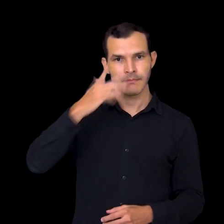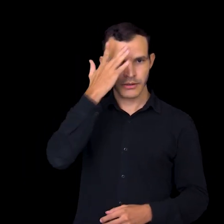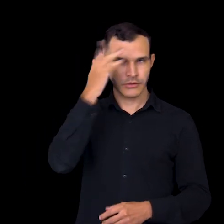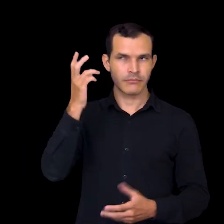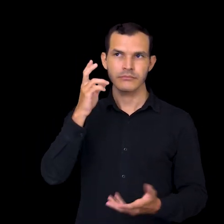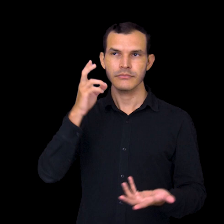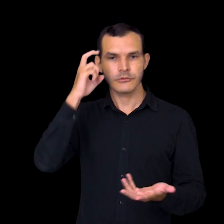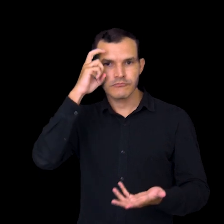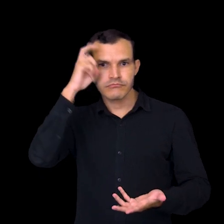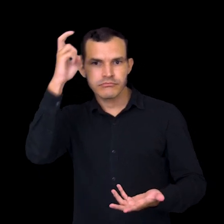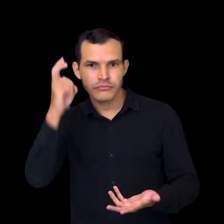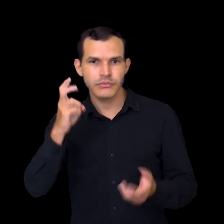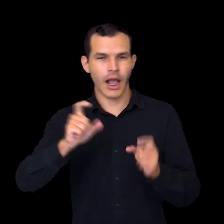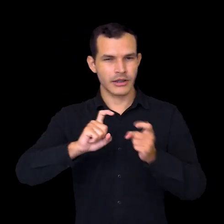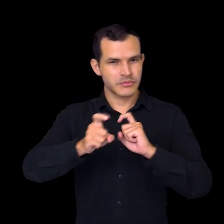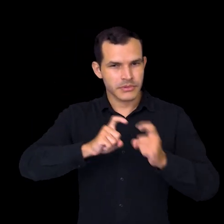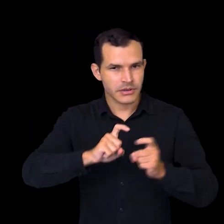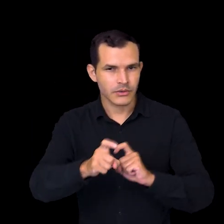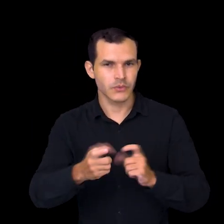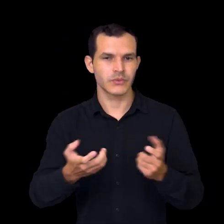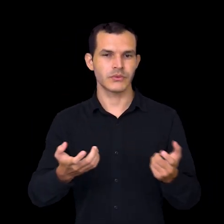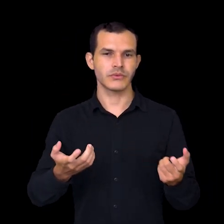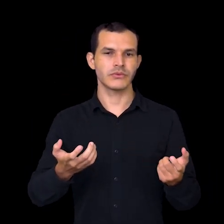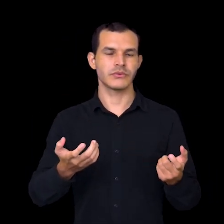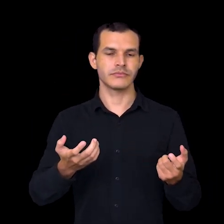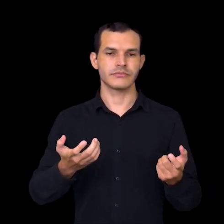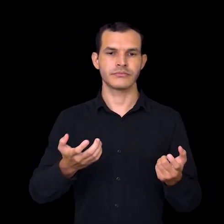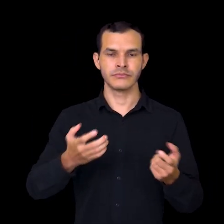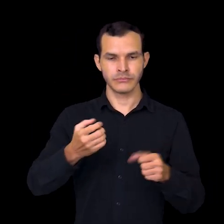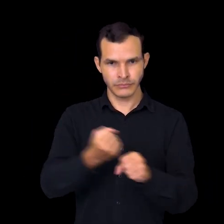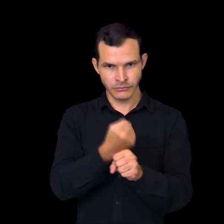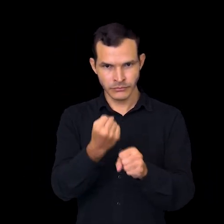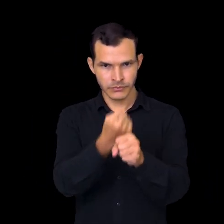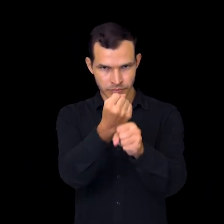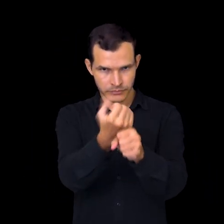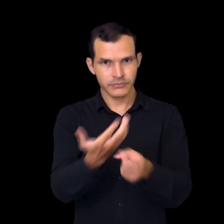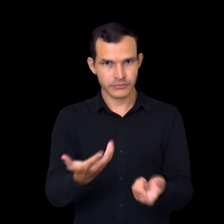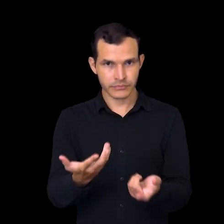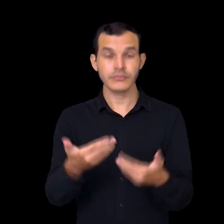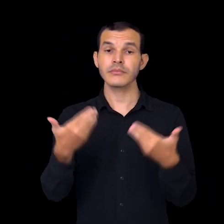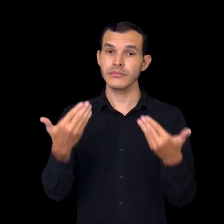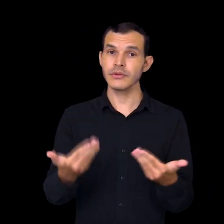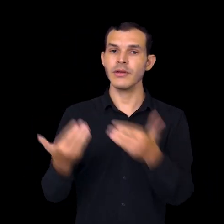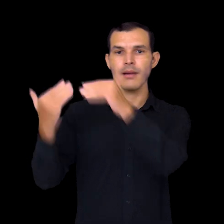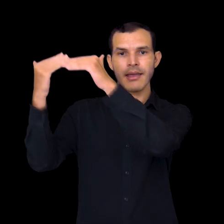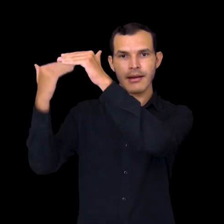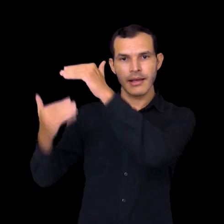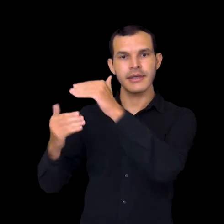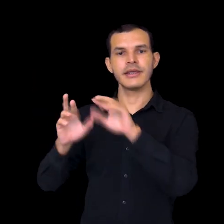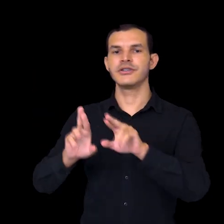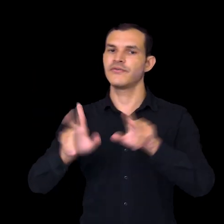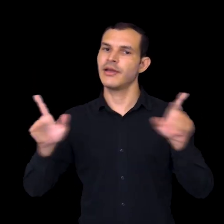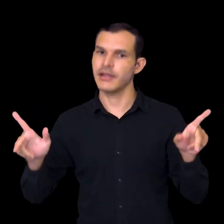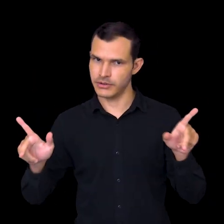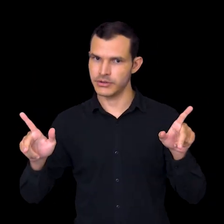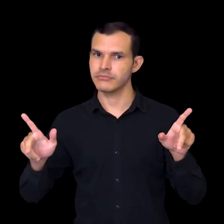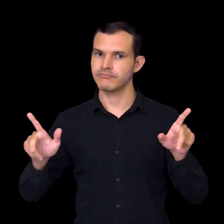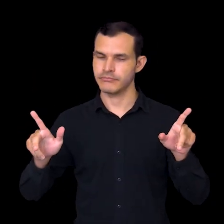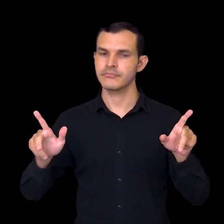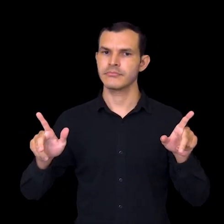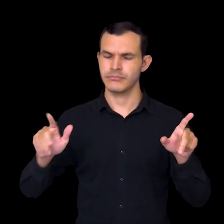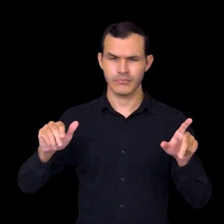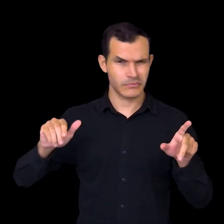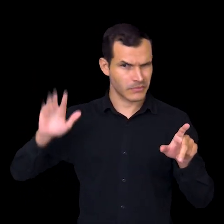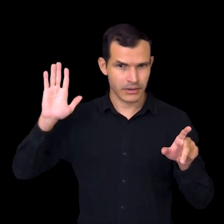os intelectuais, os administradores, né, dessa construção, aí as hierarquias são muito mais gritantes.